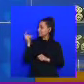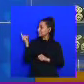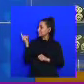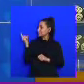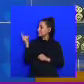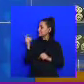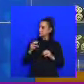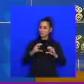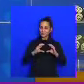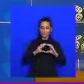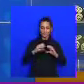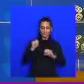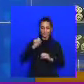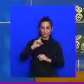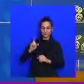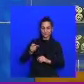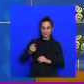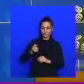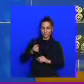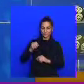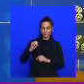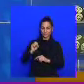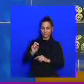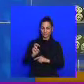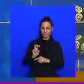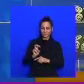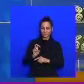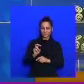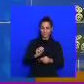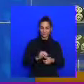azul 05. Azul 05.